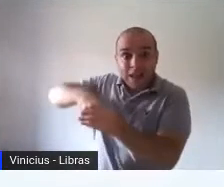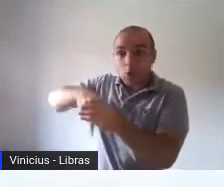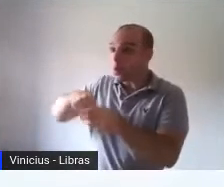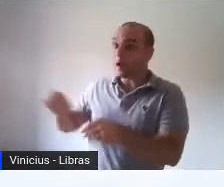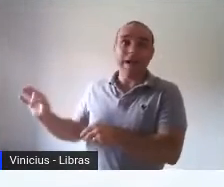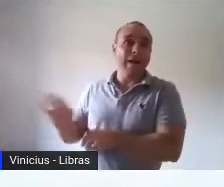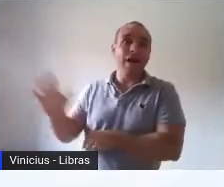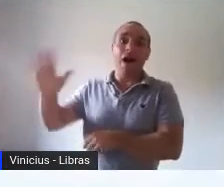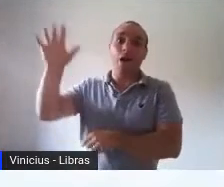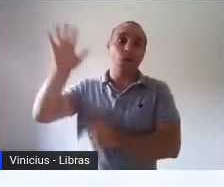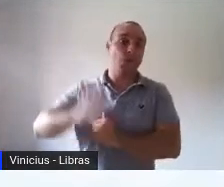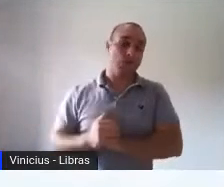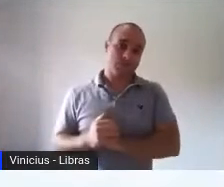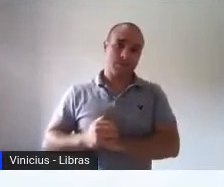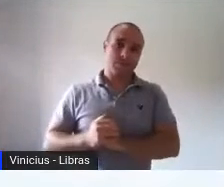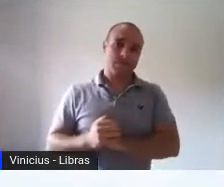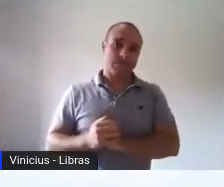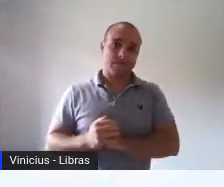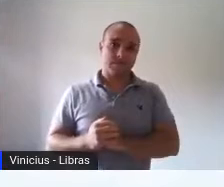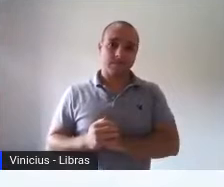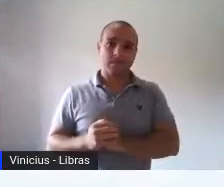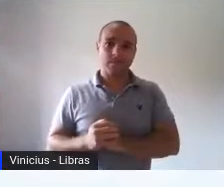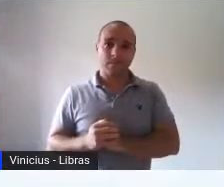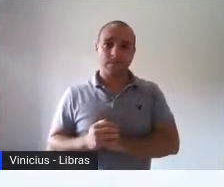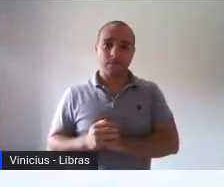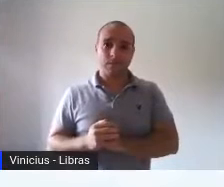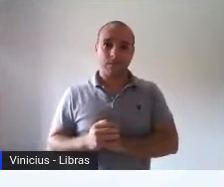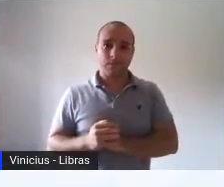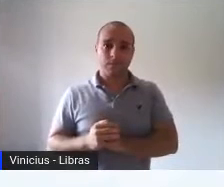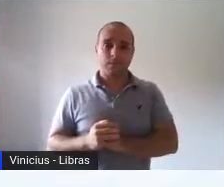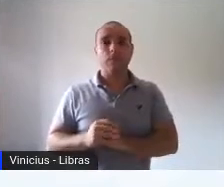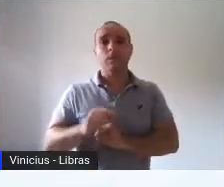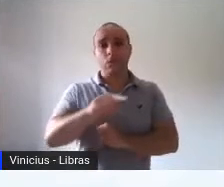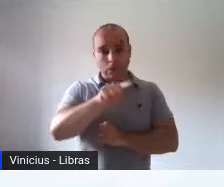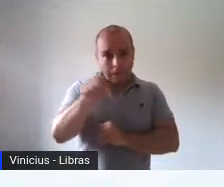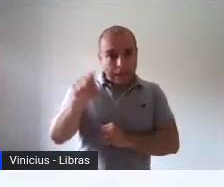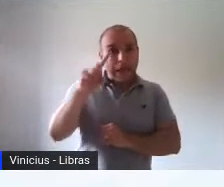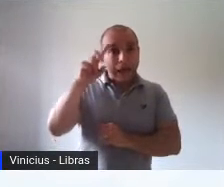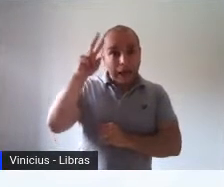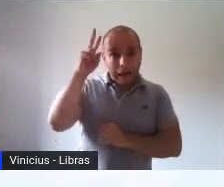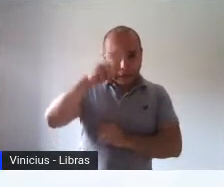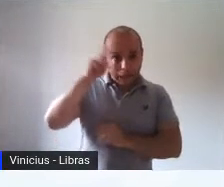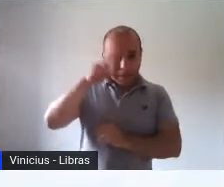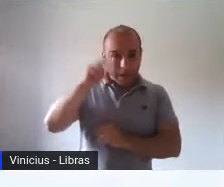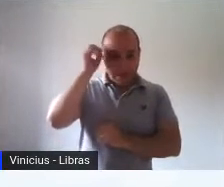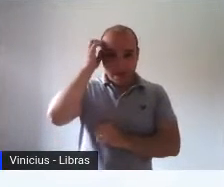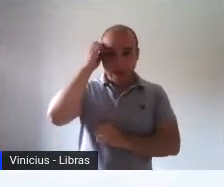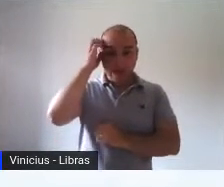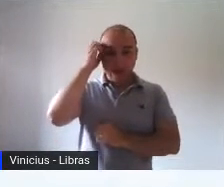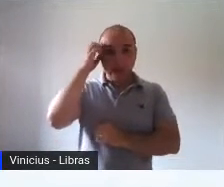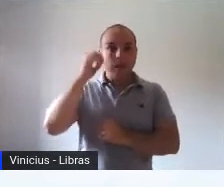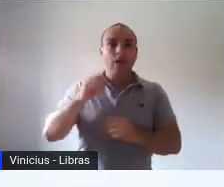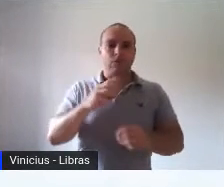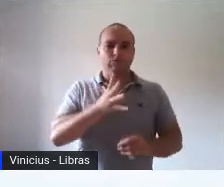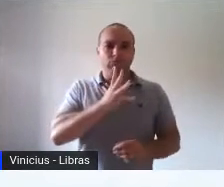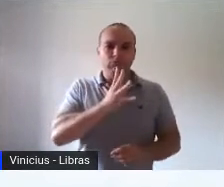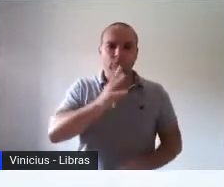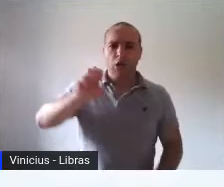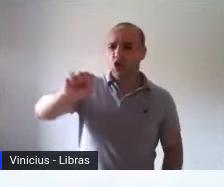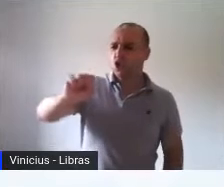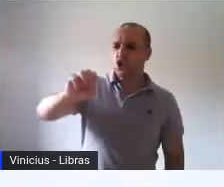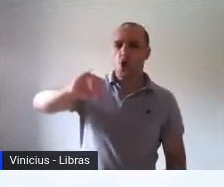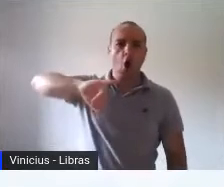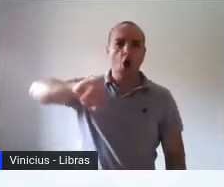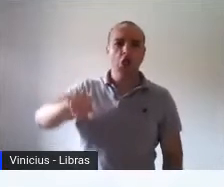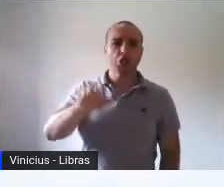generalizado da inflação. A gente chegou no absurdo no final do ano faltar soja, porque os caras exportaram tanta soja que não tinha soja,